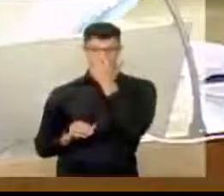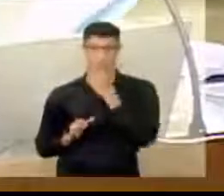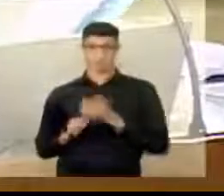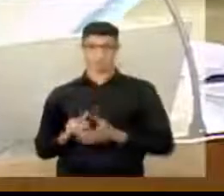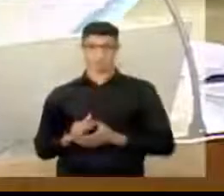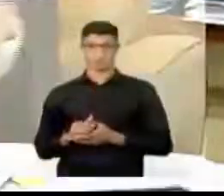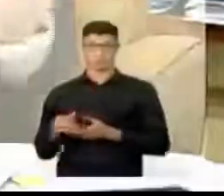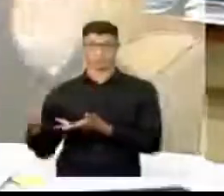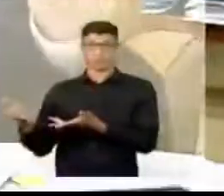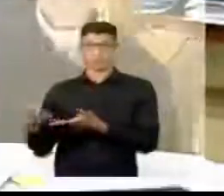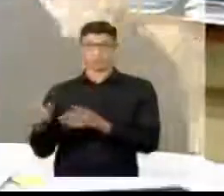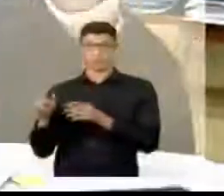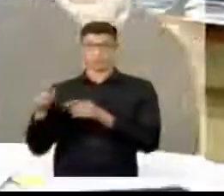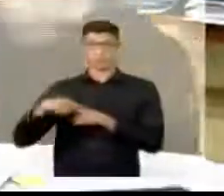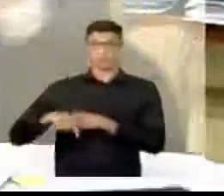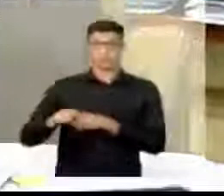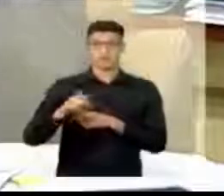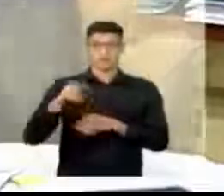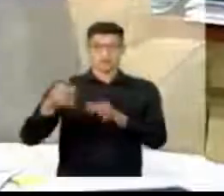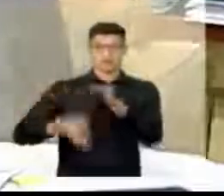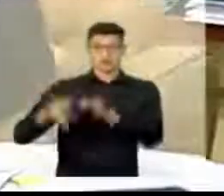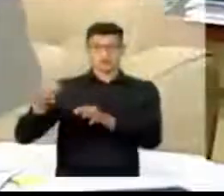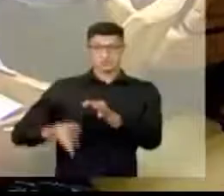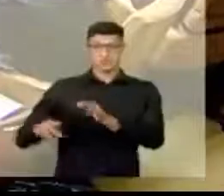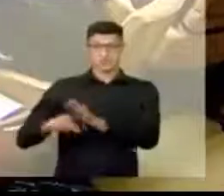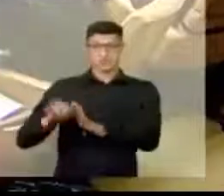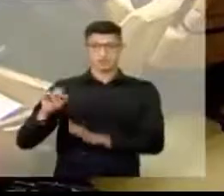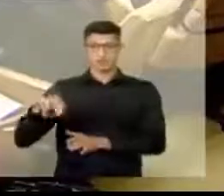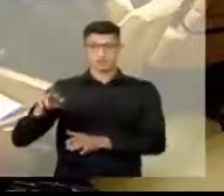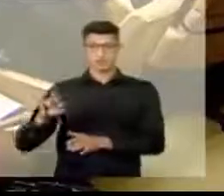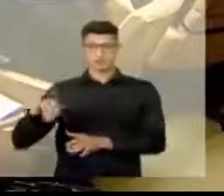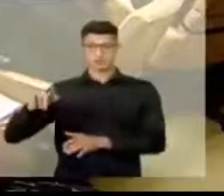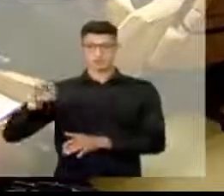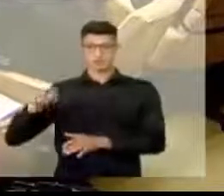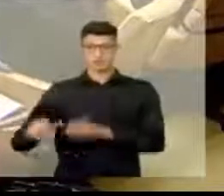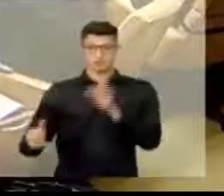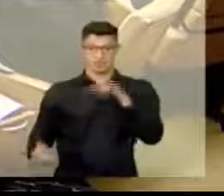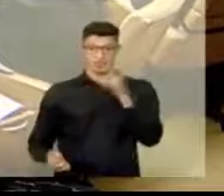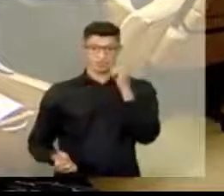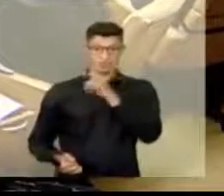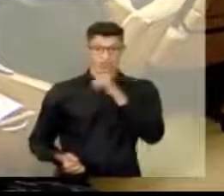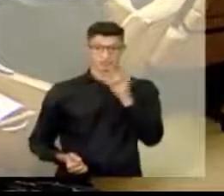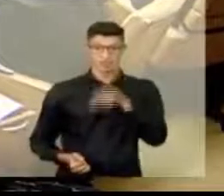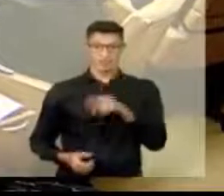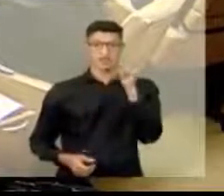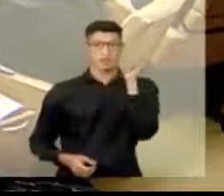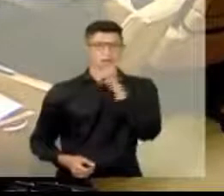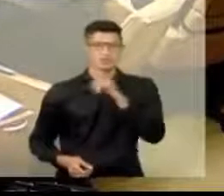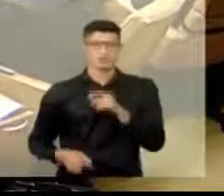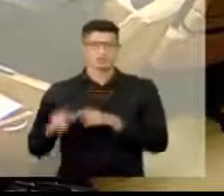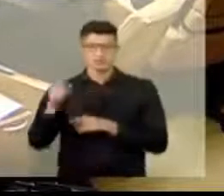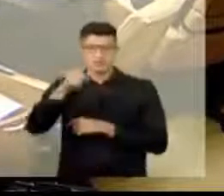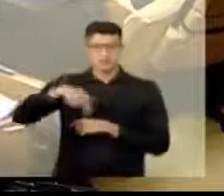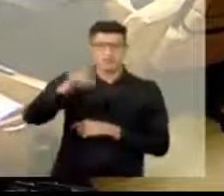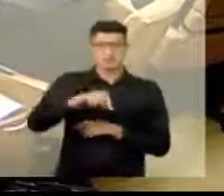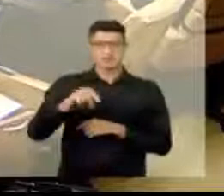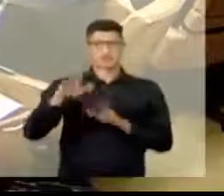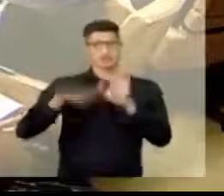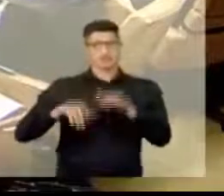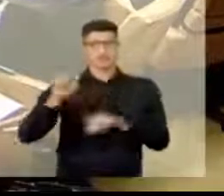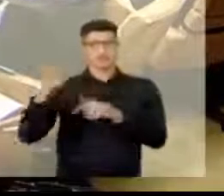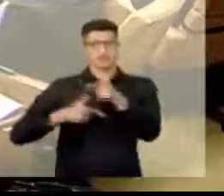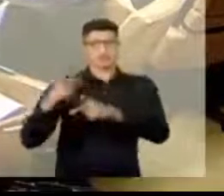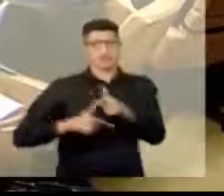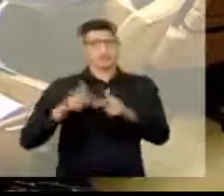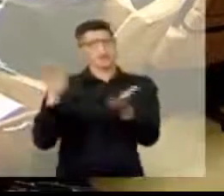não, não. Vossa Excelência dizia, Vossa Excelência julgou os embargos infringentes. Absolutamente, é, é mentira. Vossa Excelência dizia que é mentira. Um aliás, Vossa Excelência Vossa... normalmente não